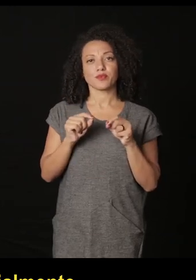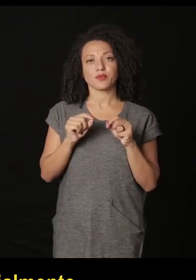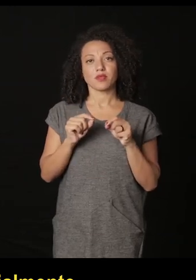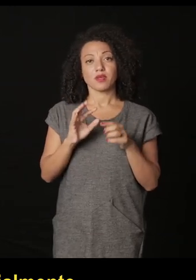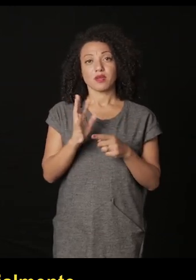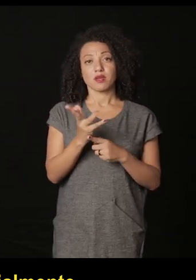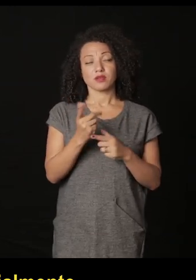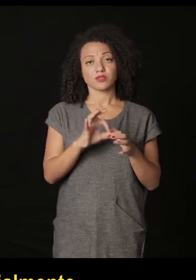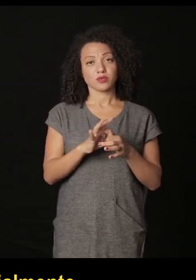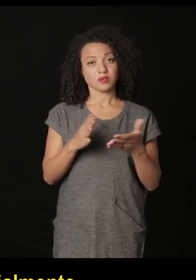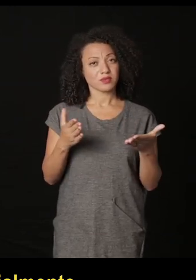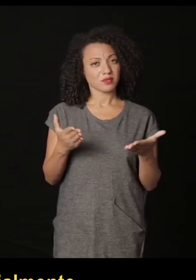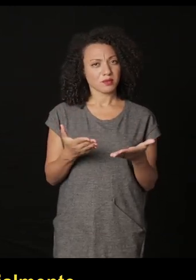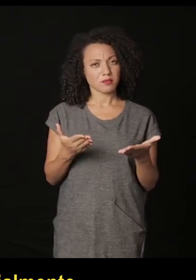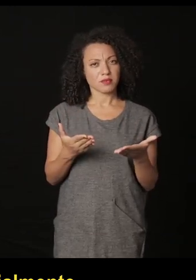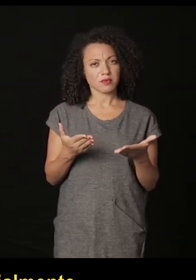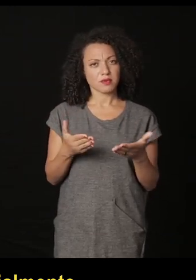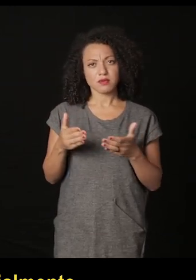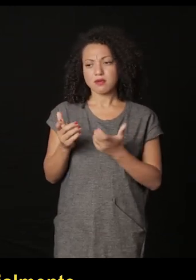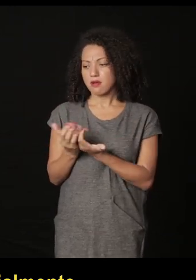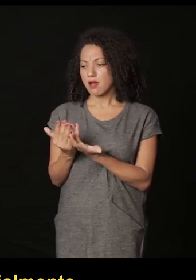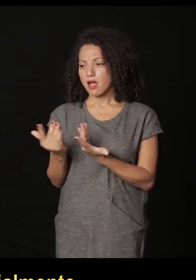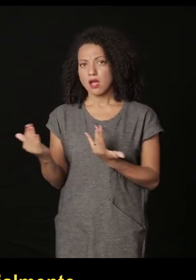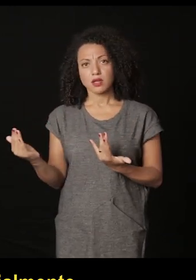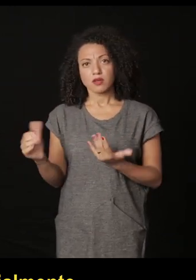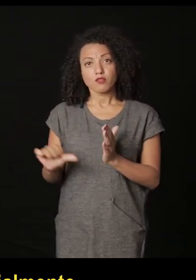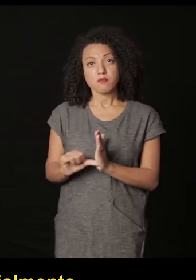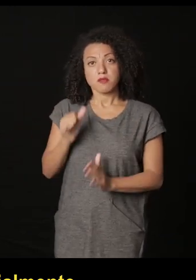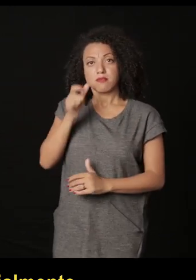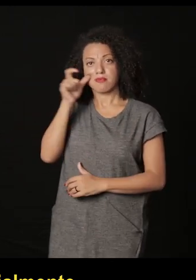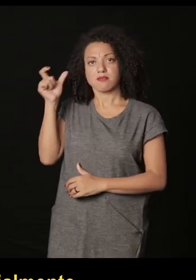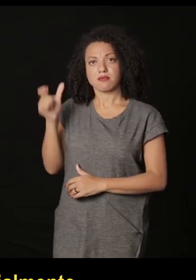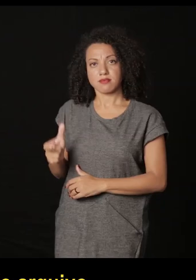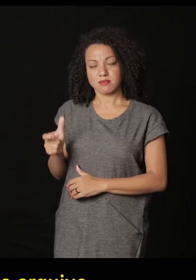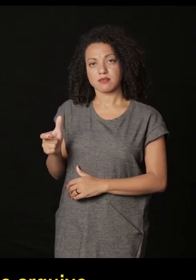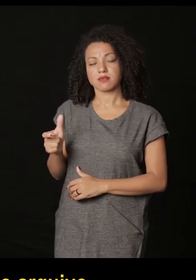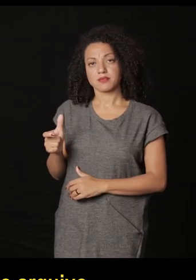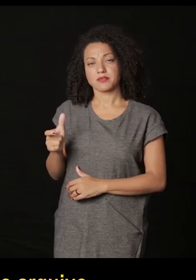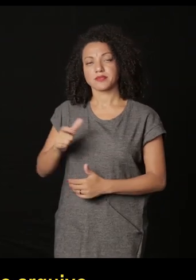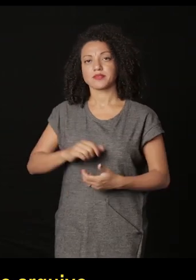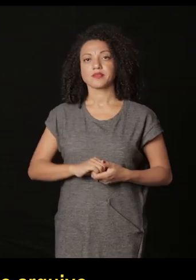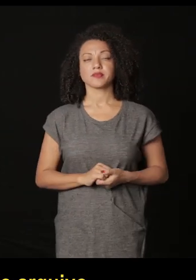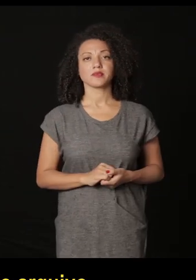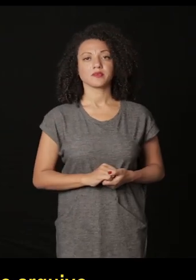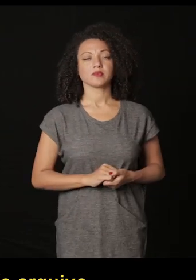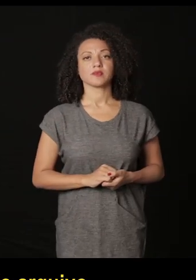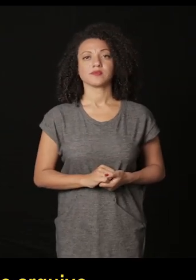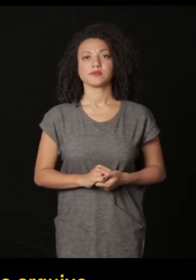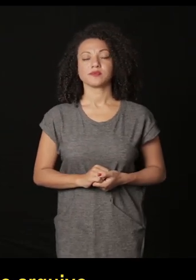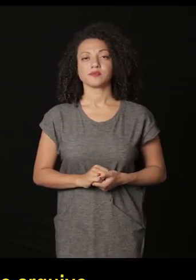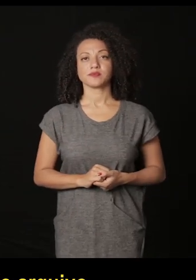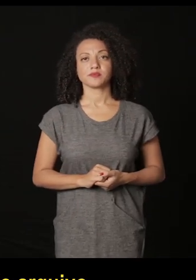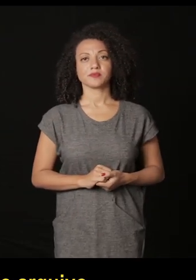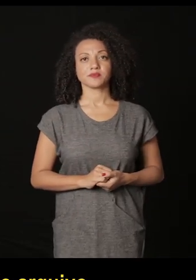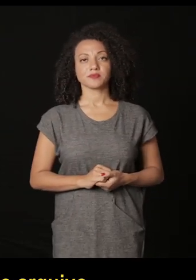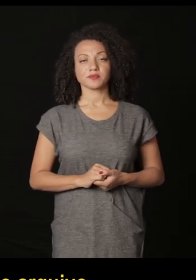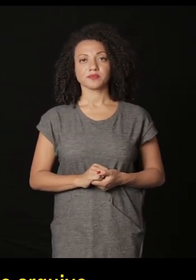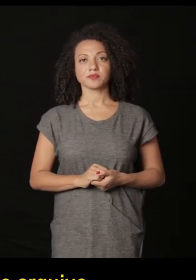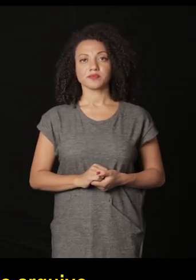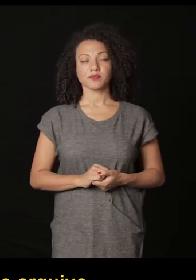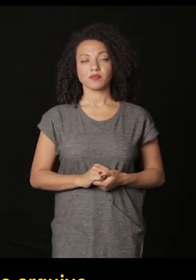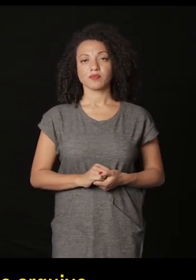observar que fue el arte contemporáneo que se interesa primero